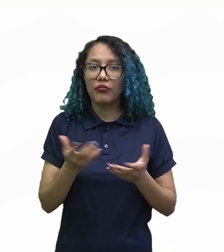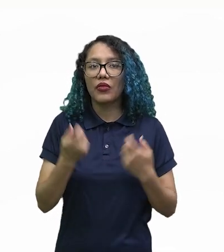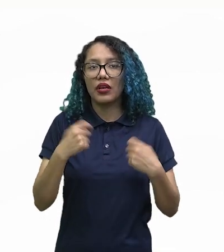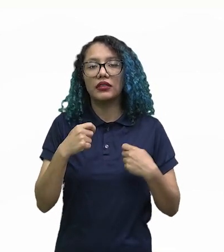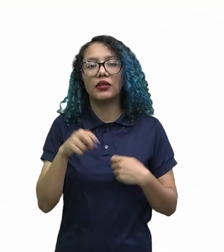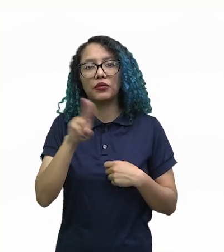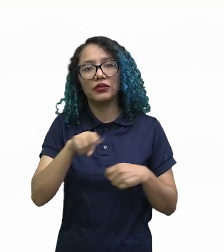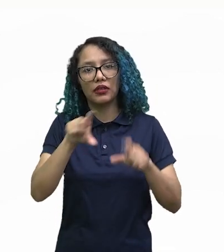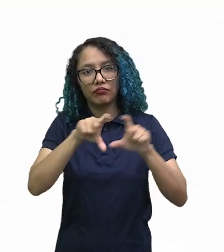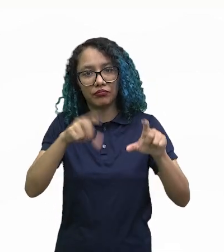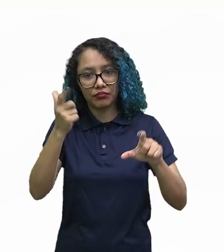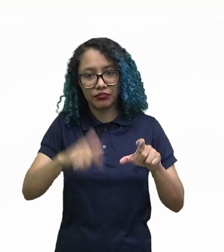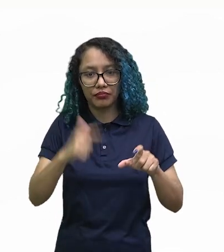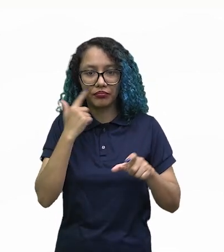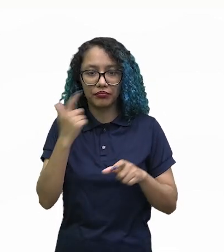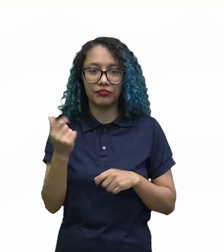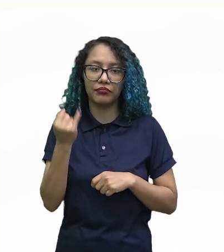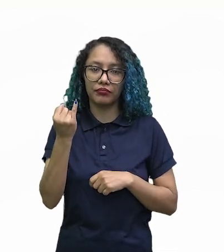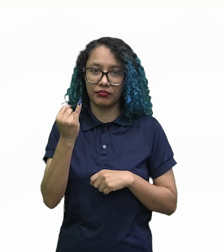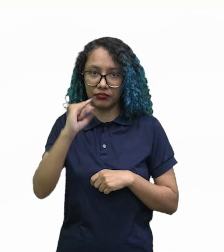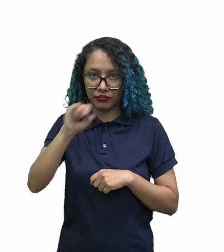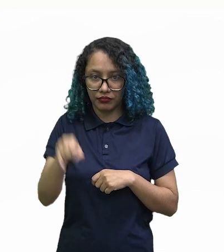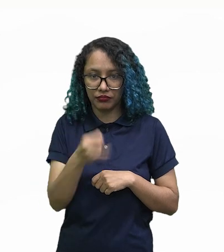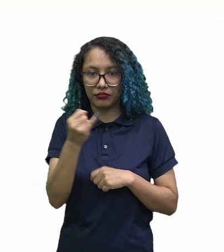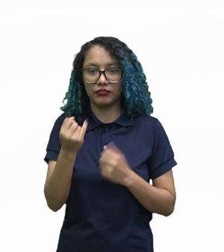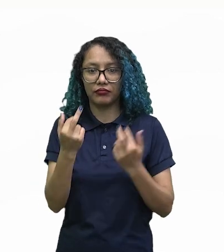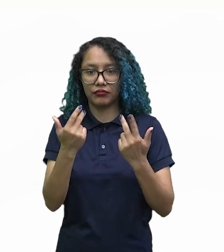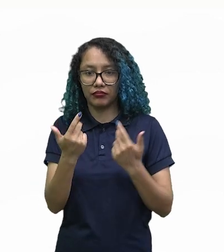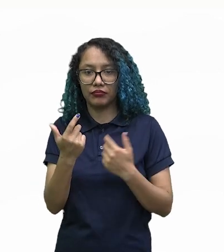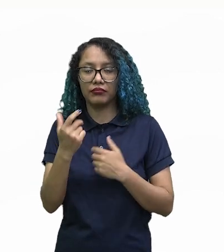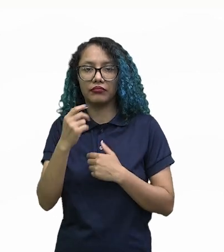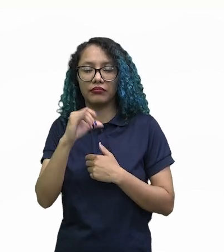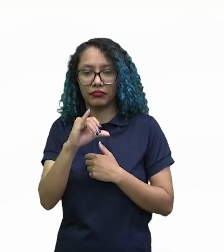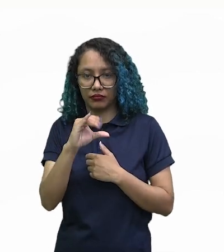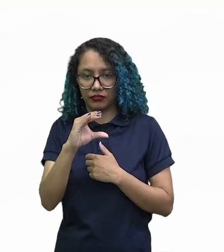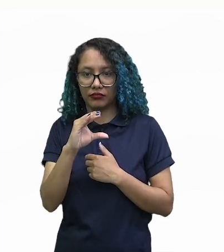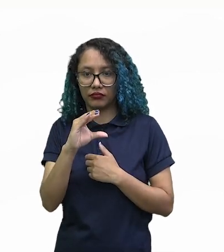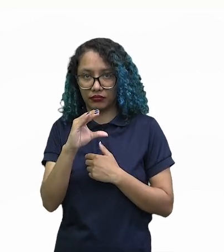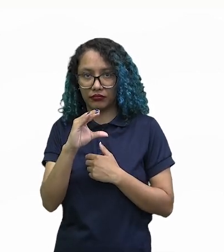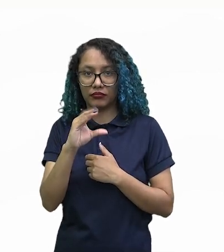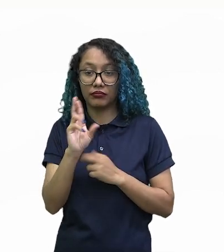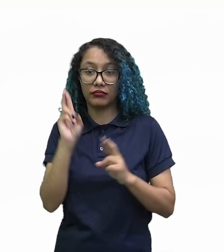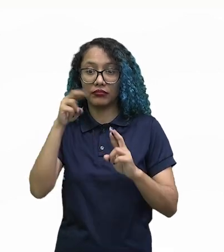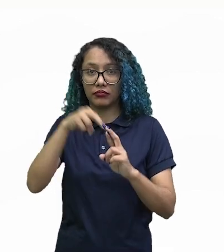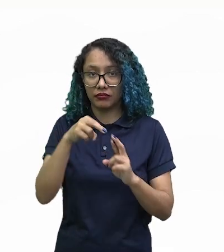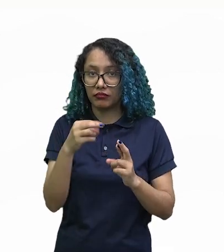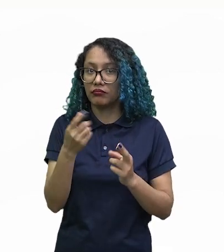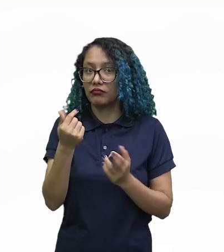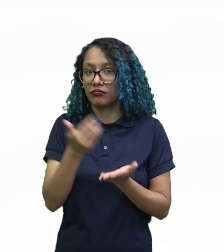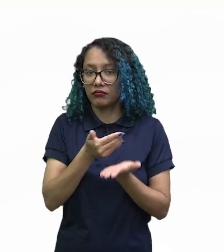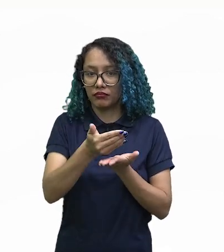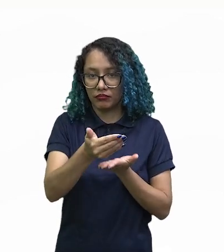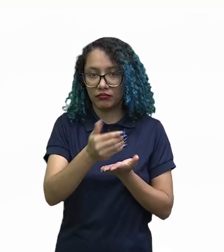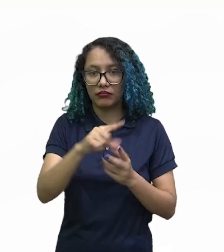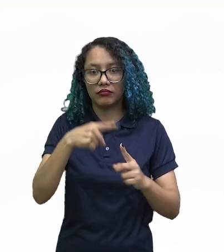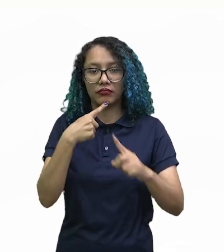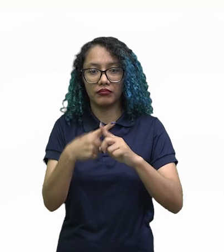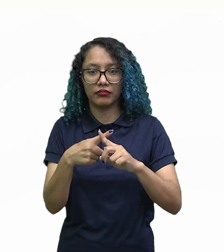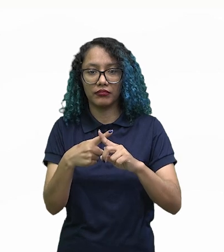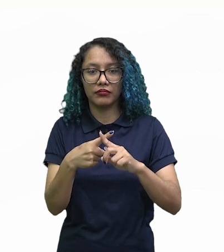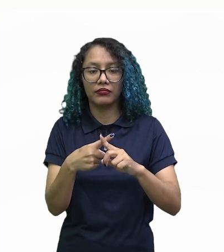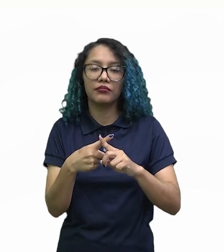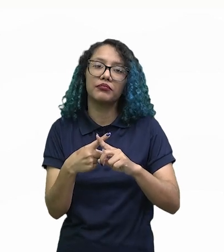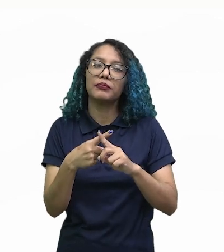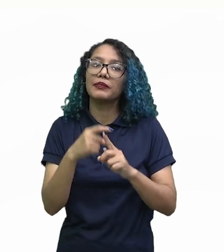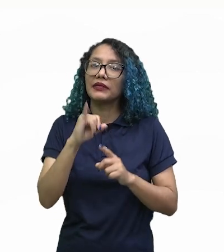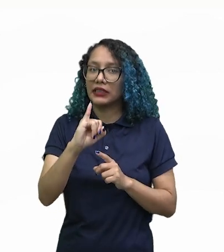fórmula novamente. Juros é igual a capital, lembrando que vai ser o valor aí inicial, multiplicado